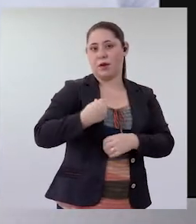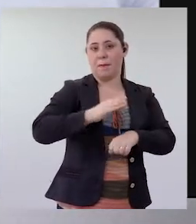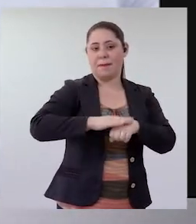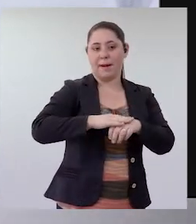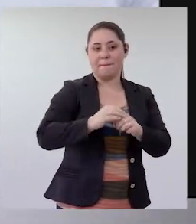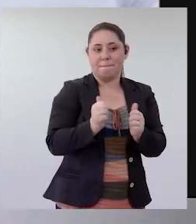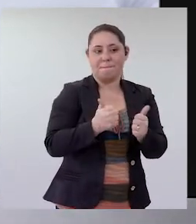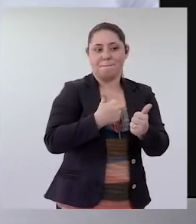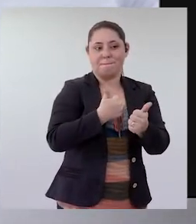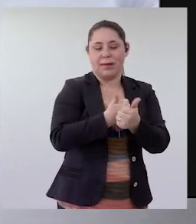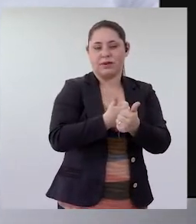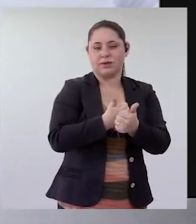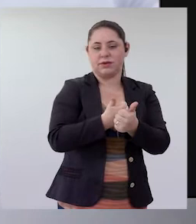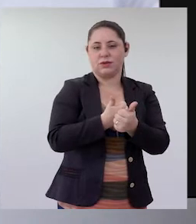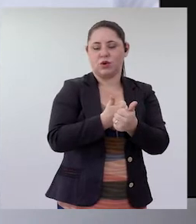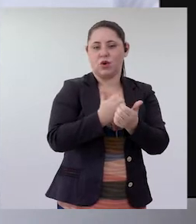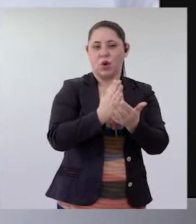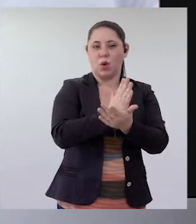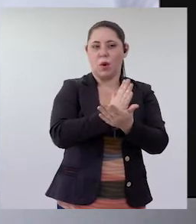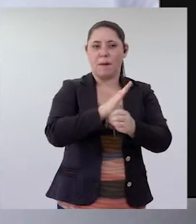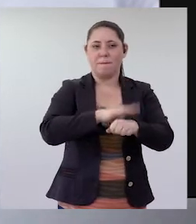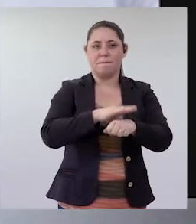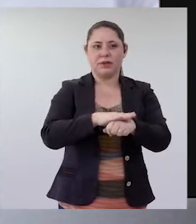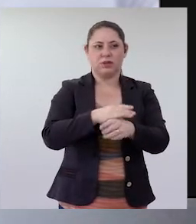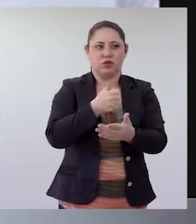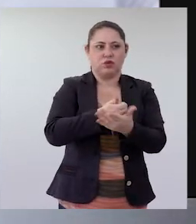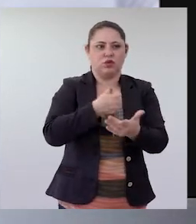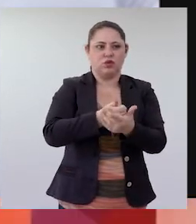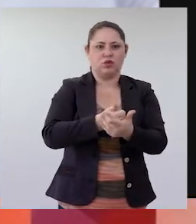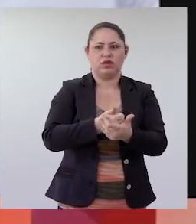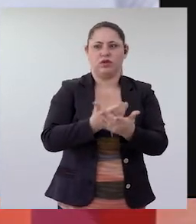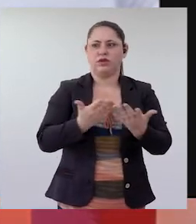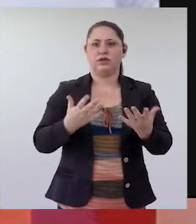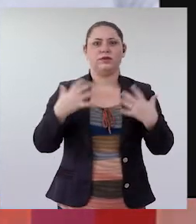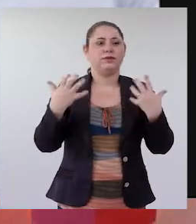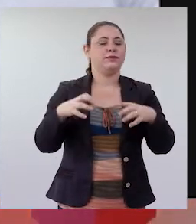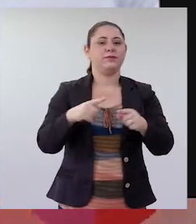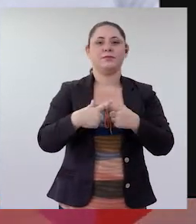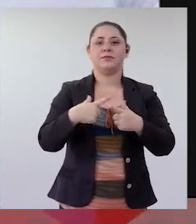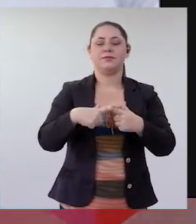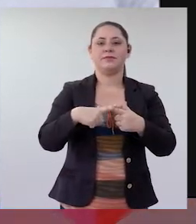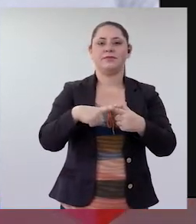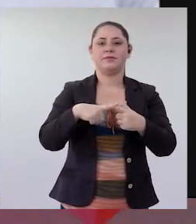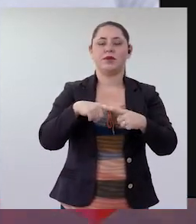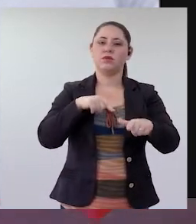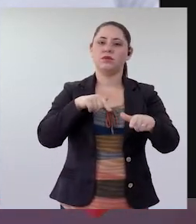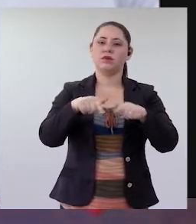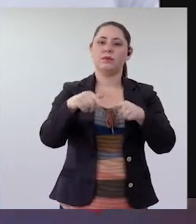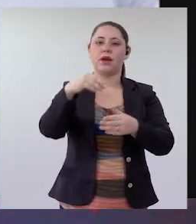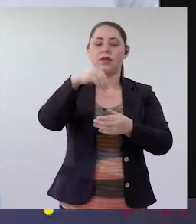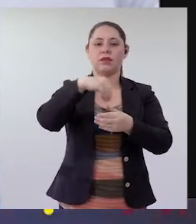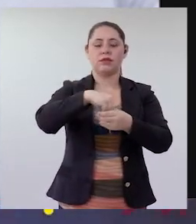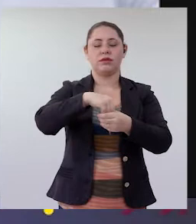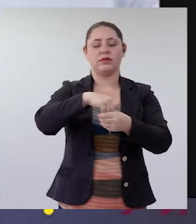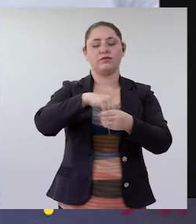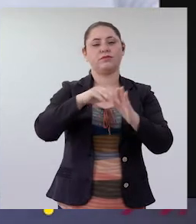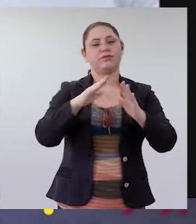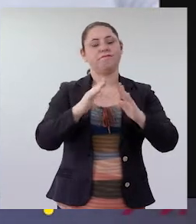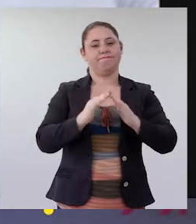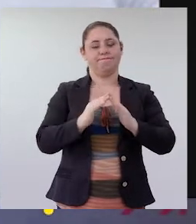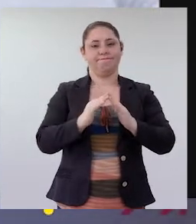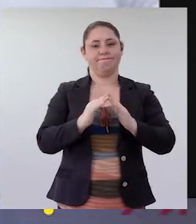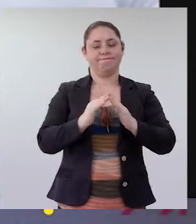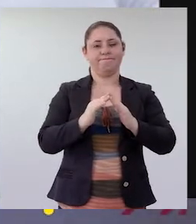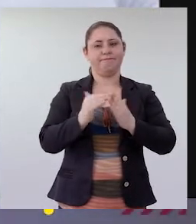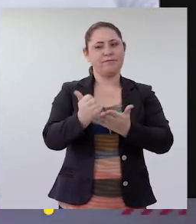convivendo mais, muitas de forma mais intensa por conta dessa questão dos trabalhos em home office,